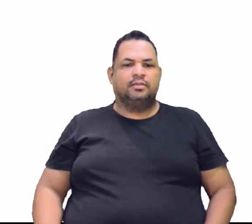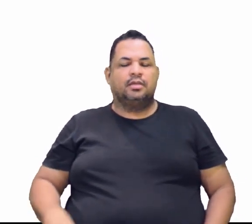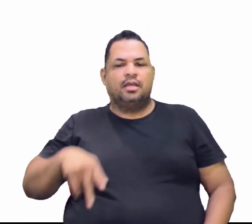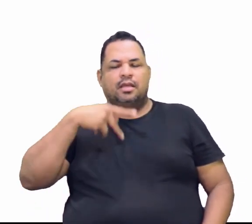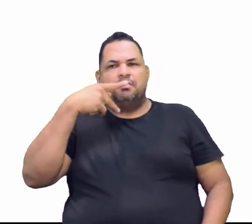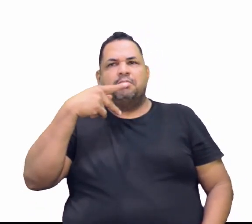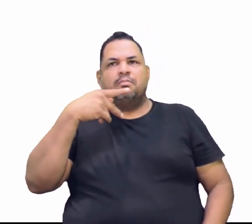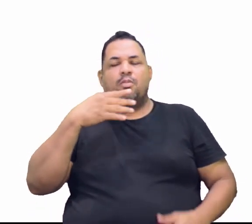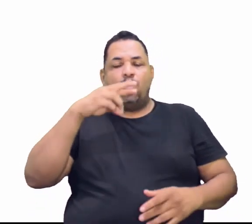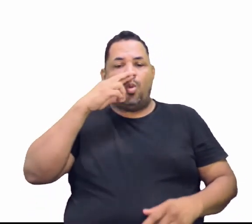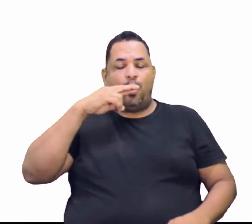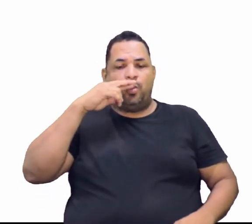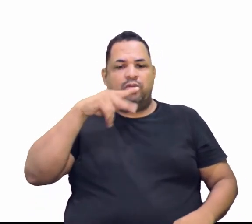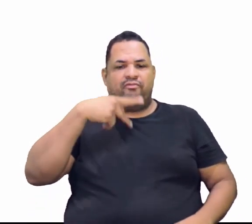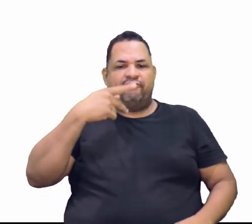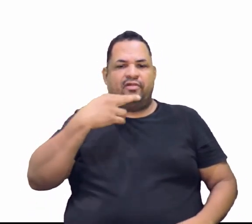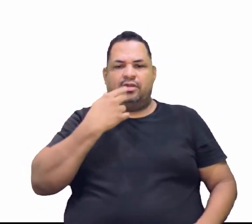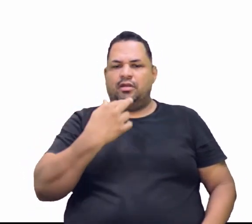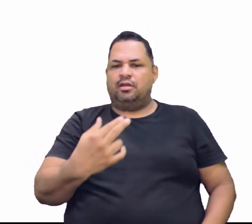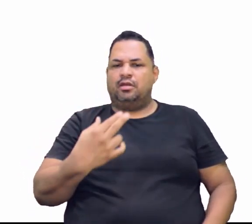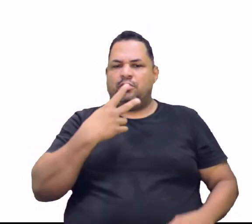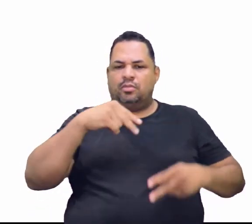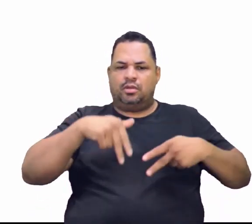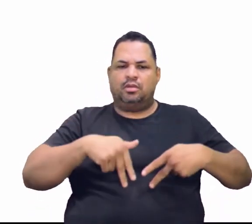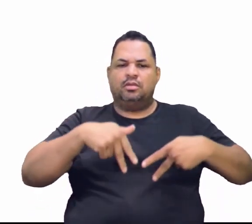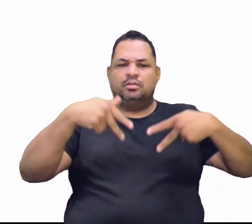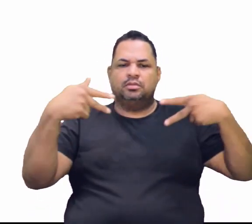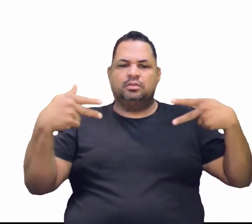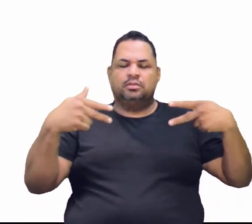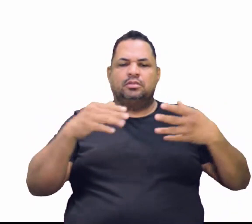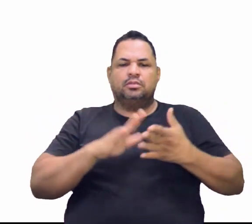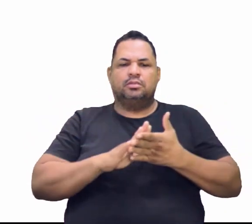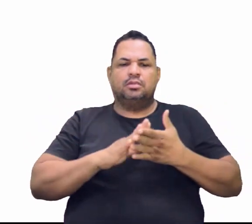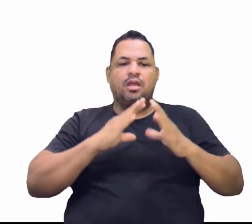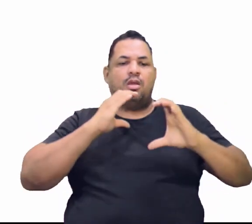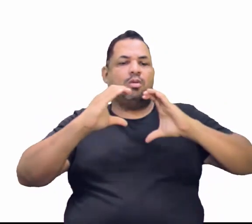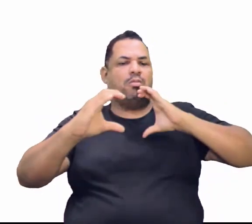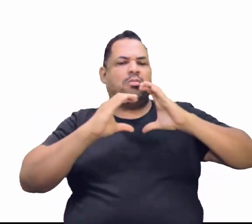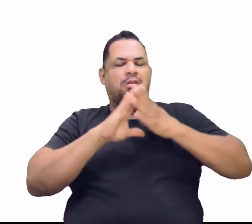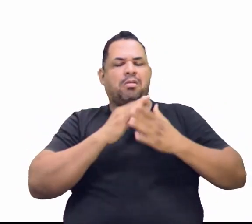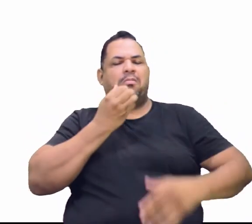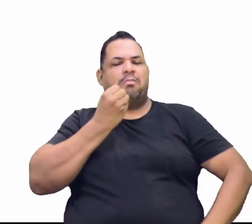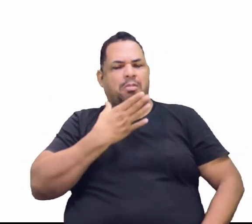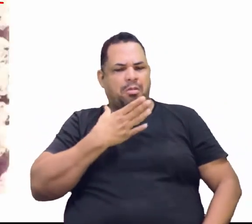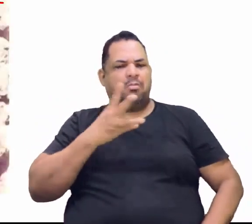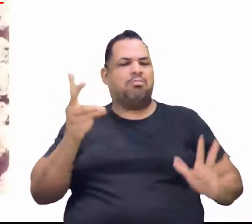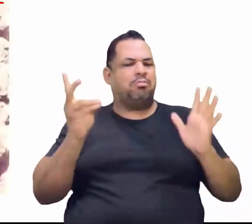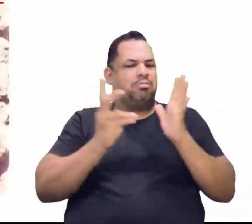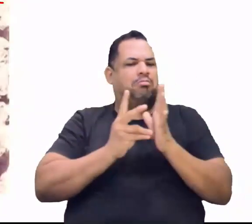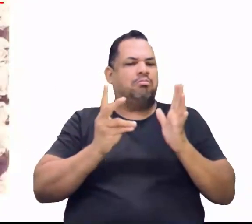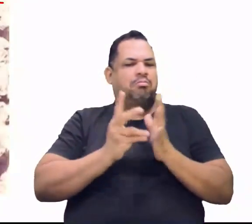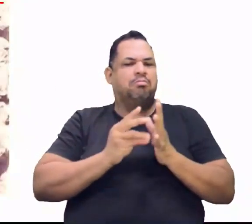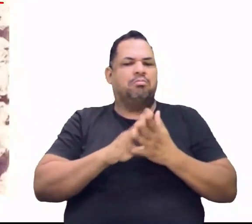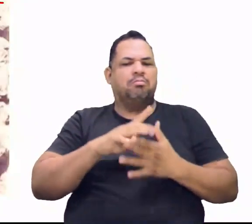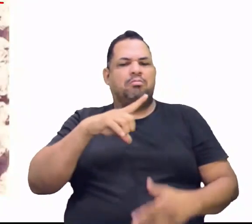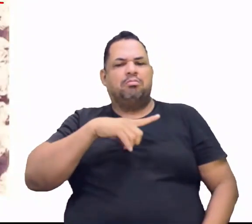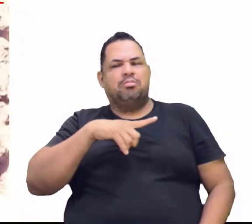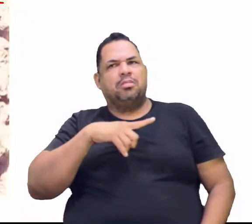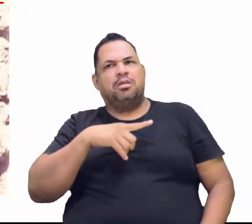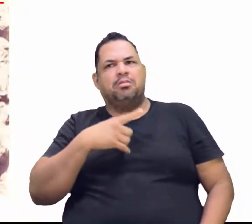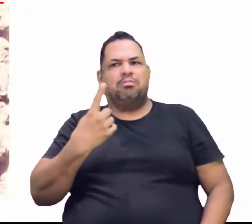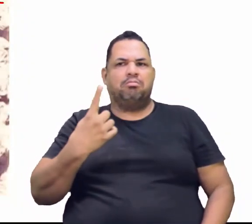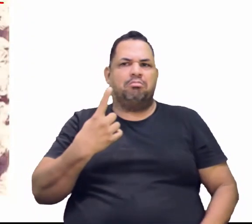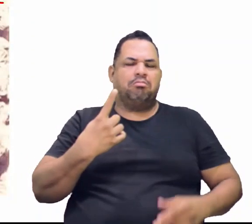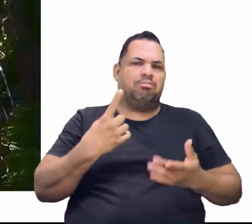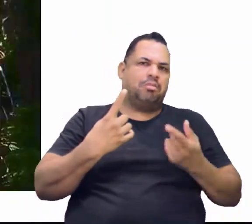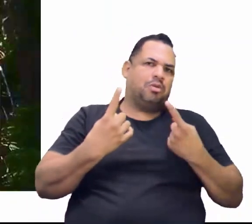falar para mais de 36 línguas étnicas, Rondon se comunicava muito bem com os nativos. Vai ter uma ou